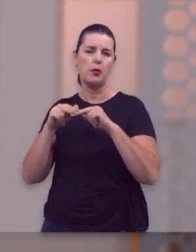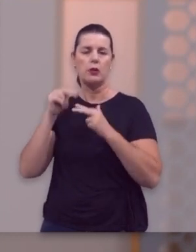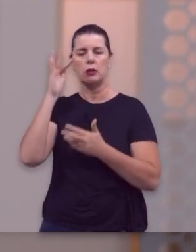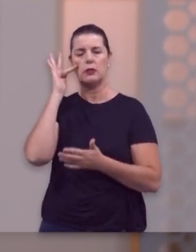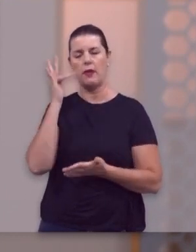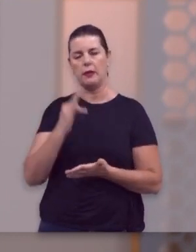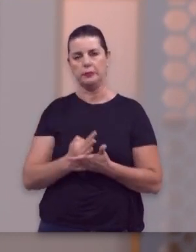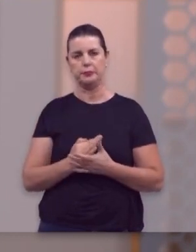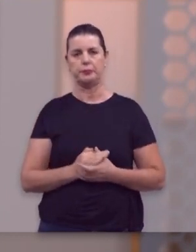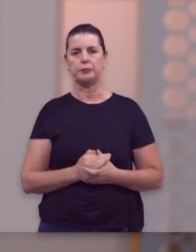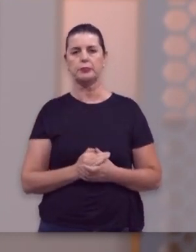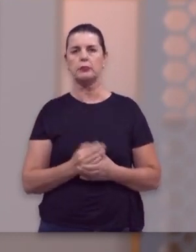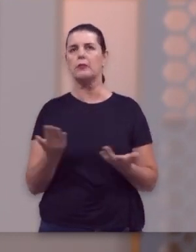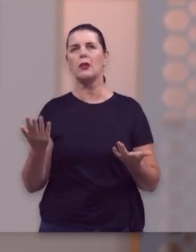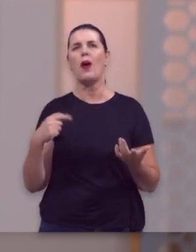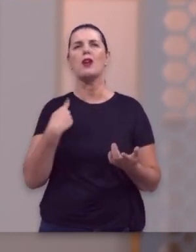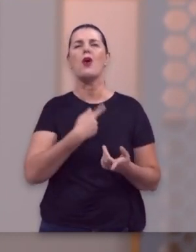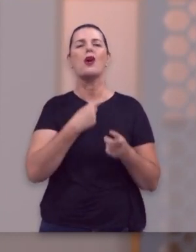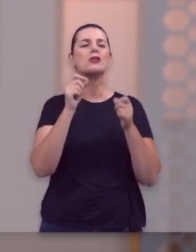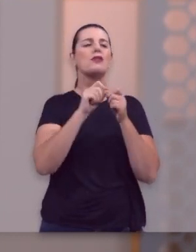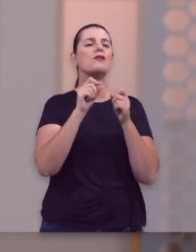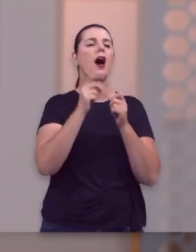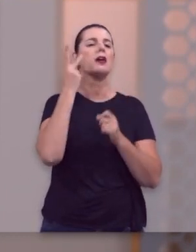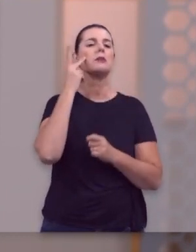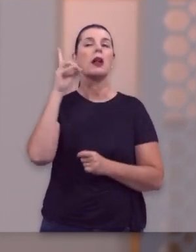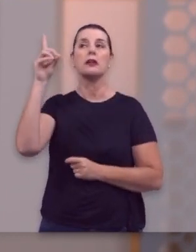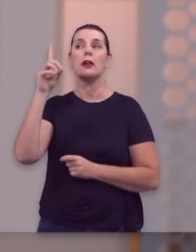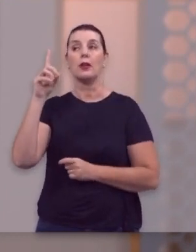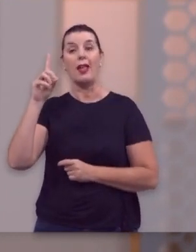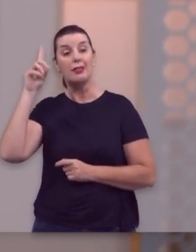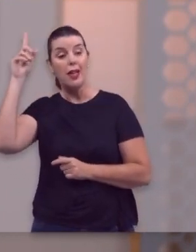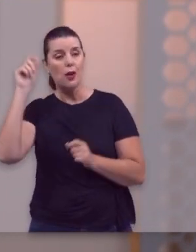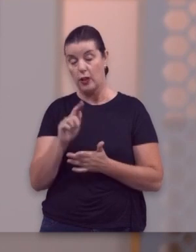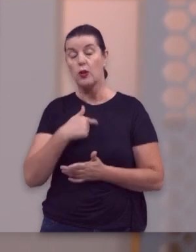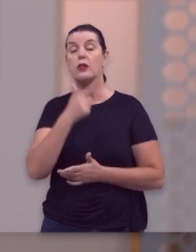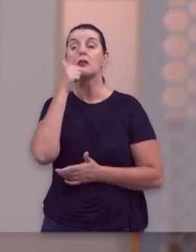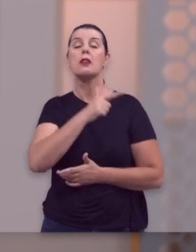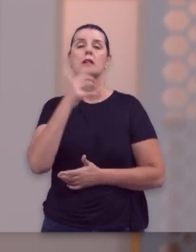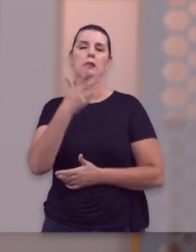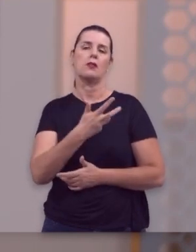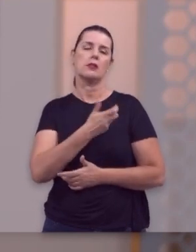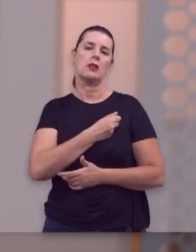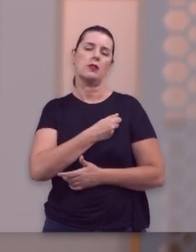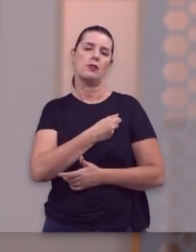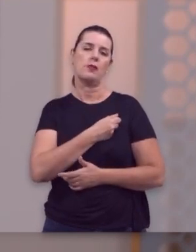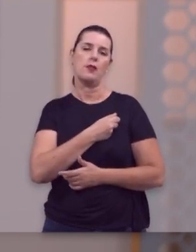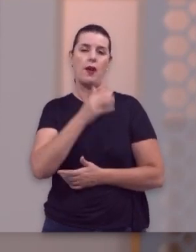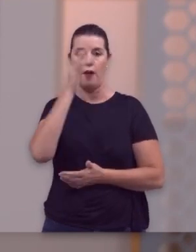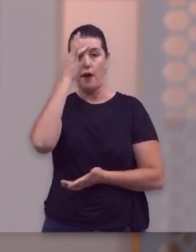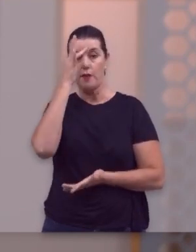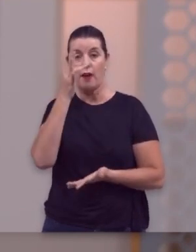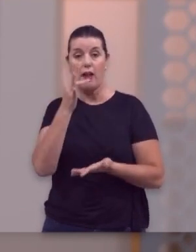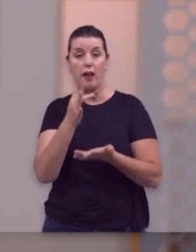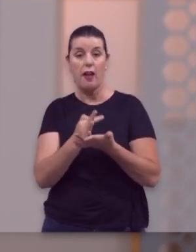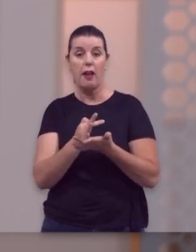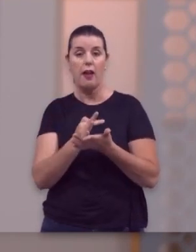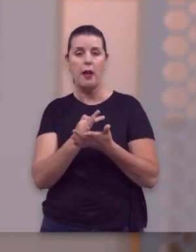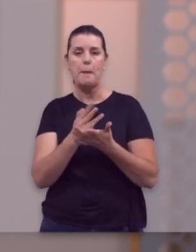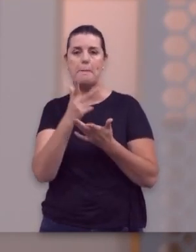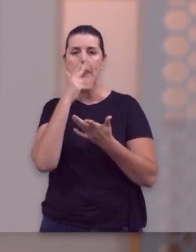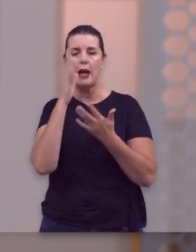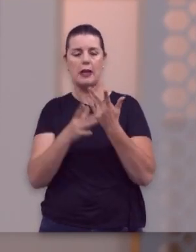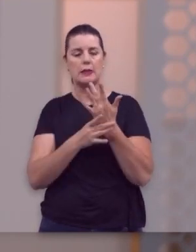da Graça, tem anunciado as boas novas do Evangelho e tem permanecido nestas